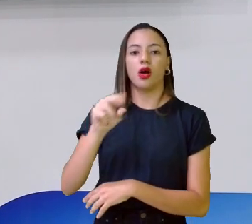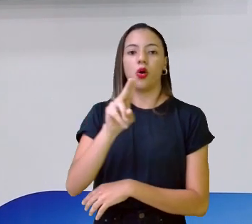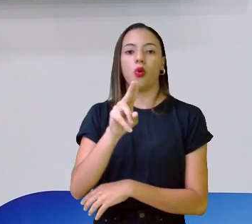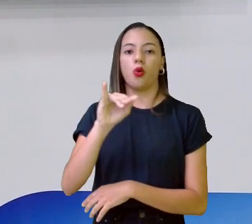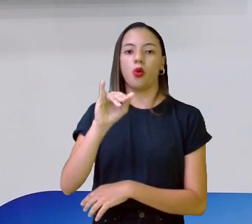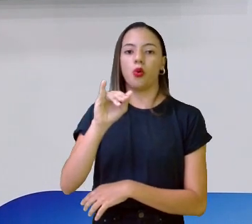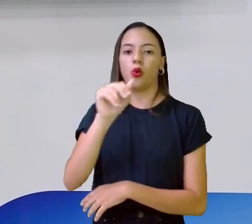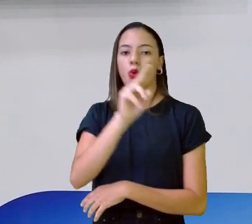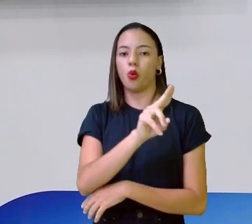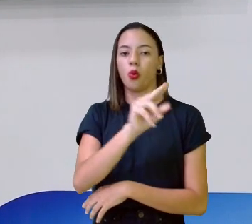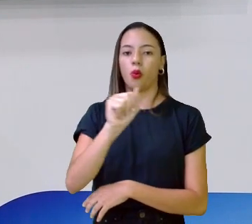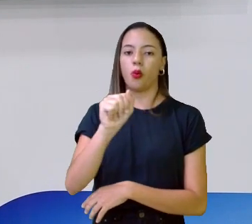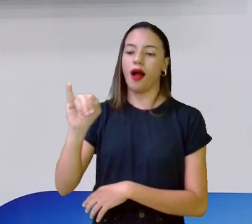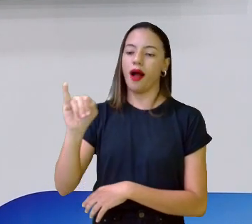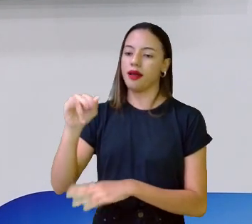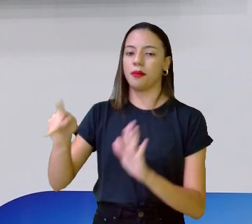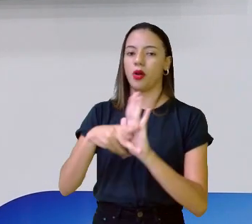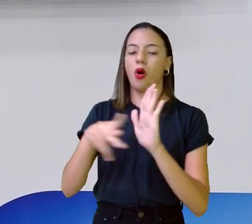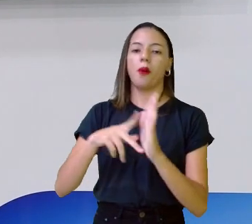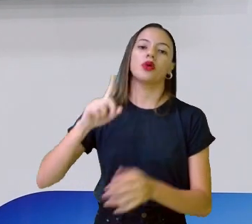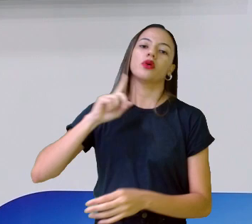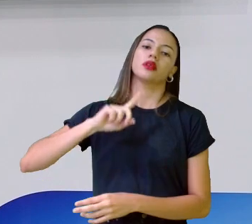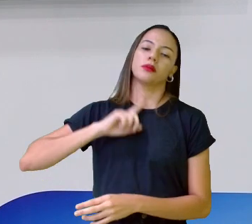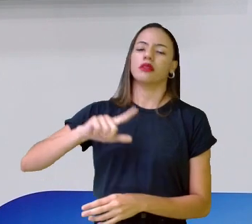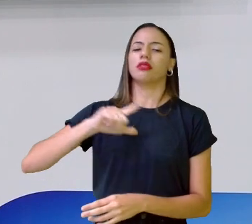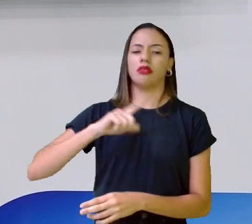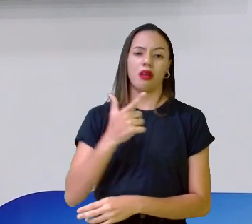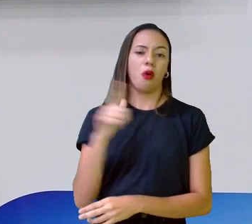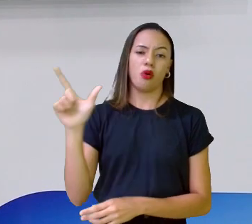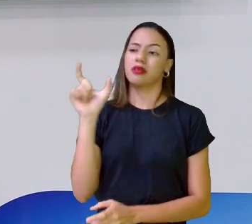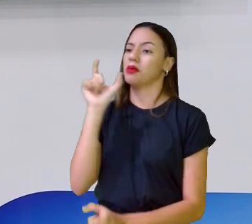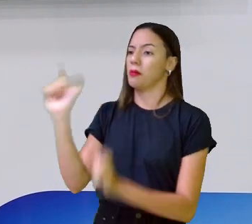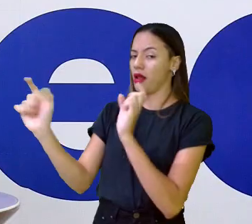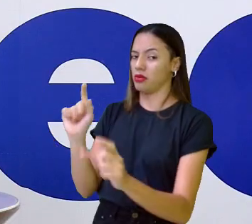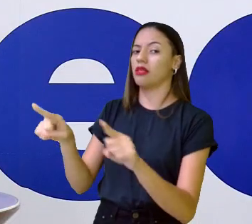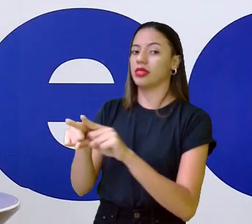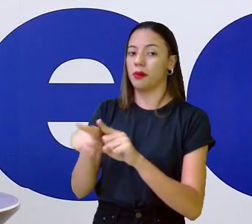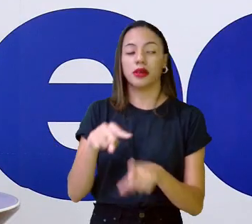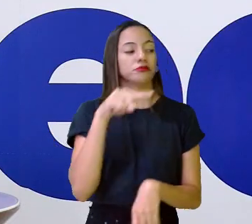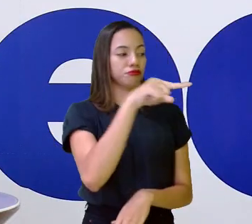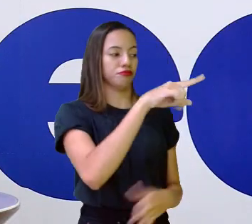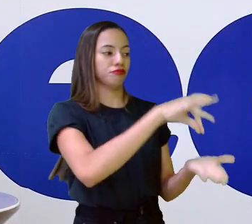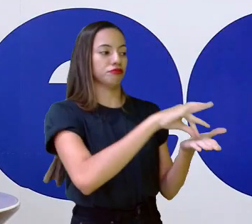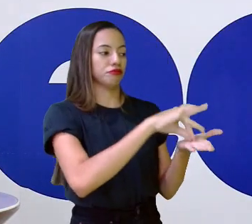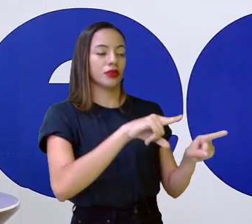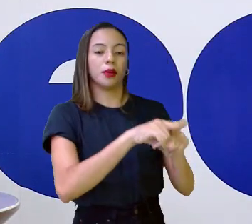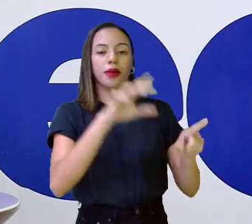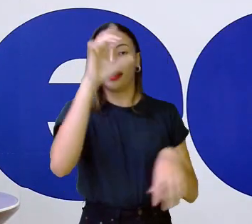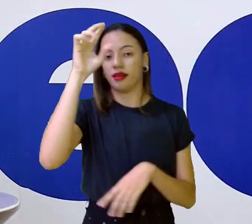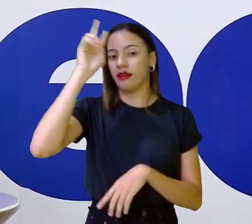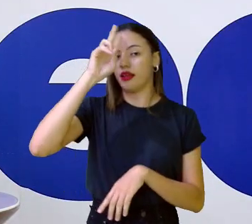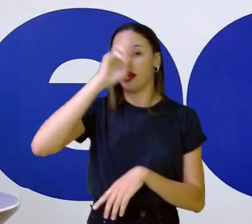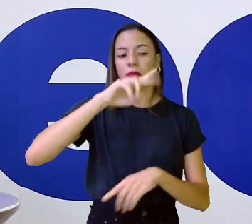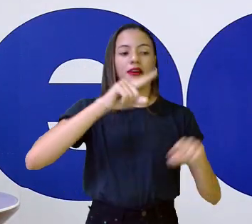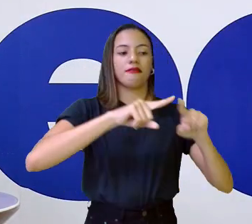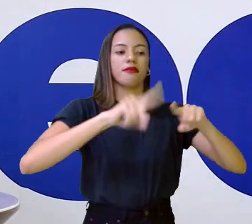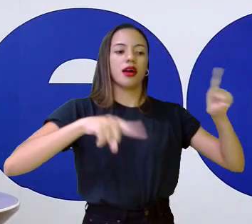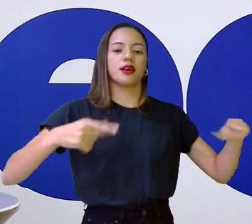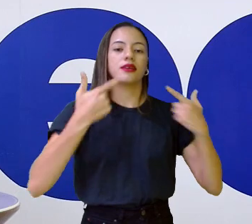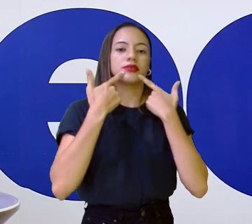gente, como essas expressões, nós temos outras também. Isso. E aí a gente lembra de variação linguística. Então, tá aí a